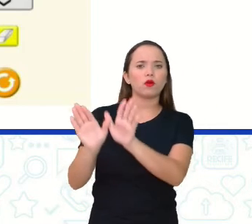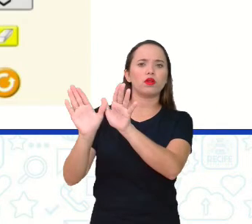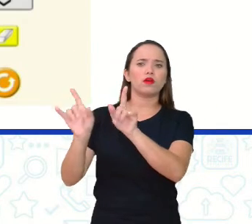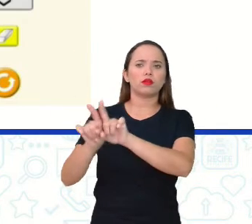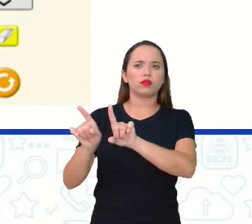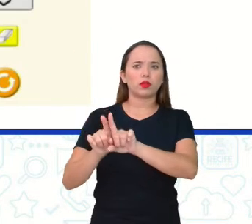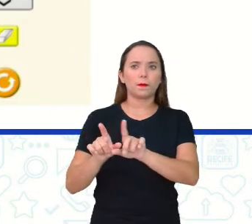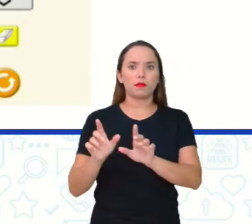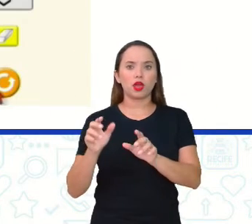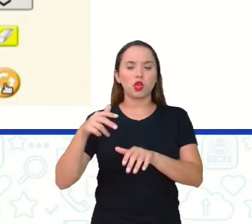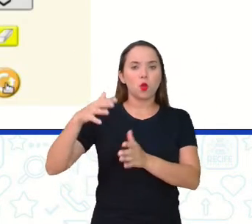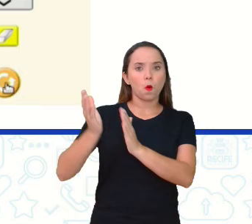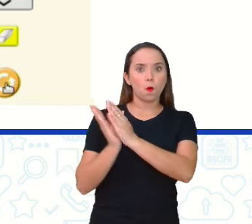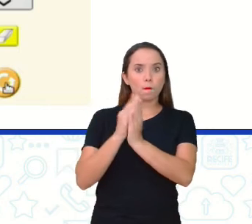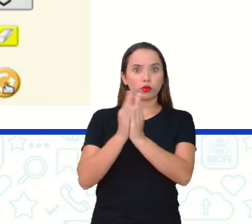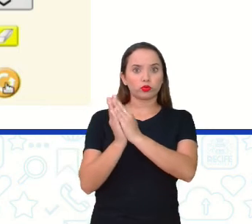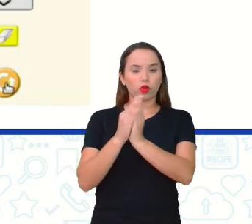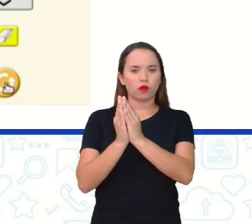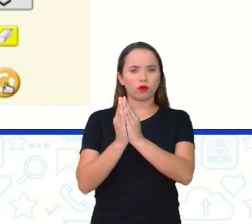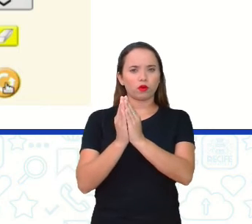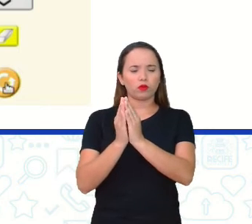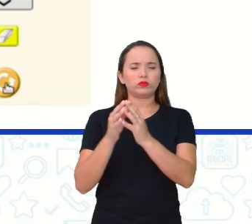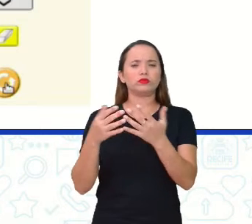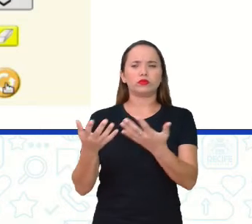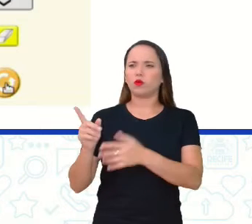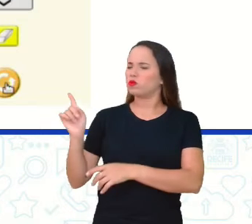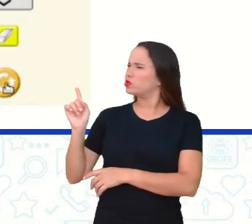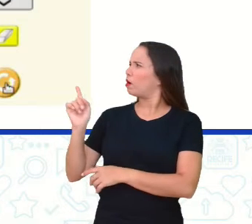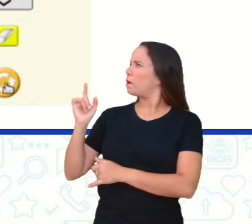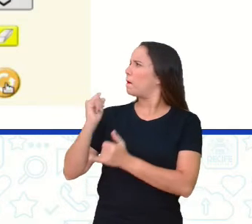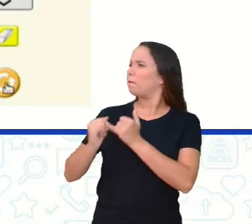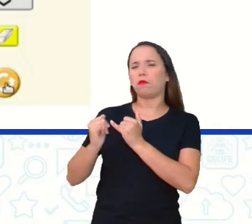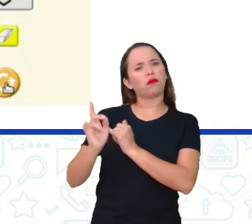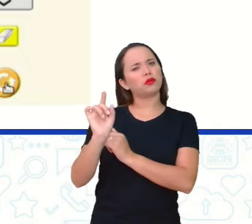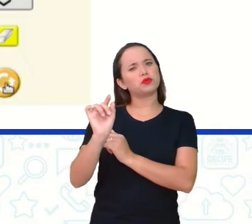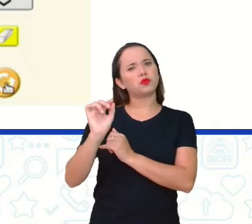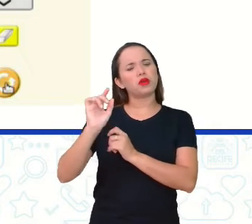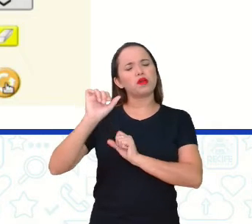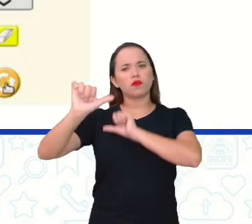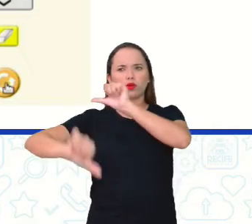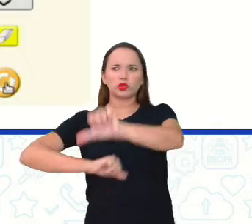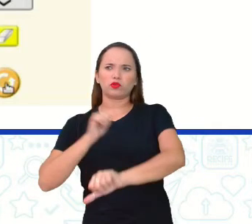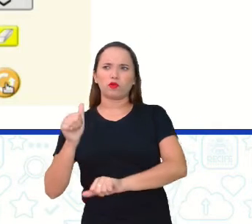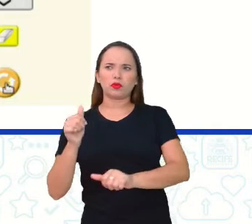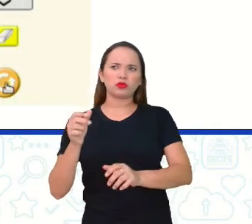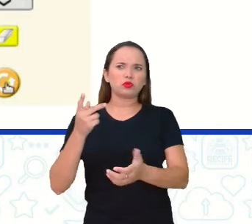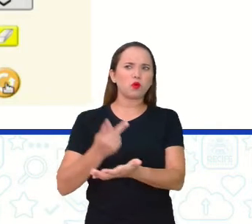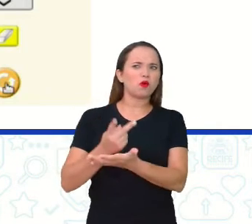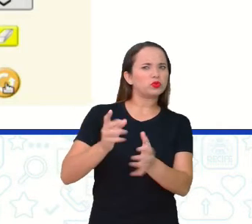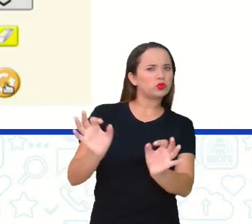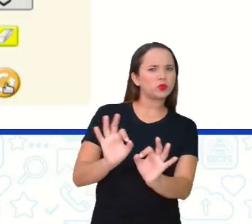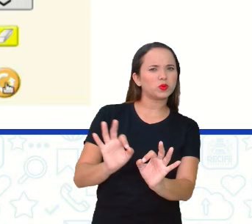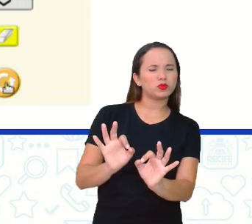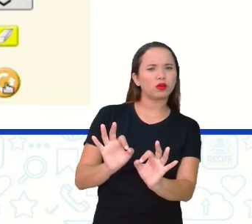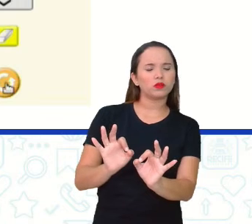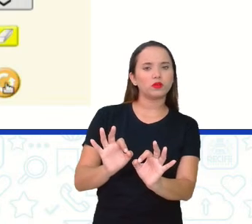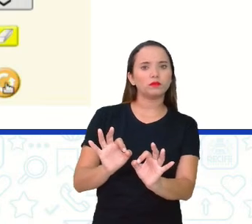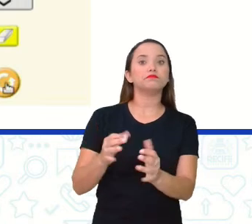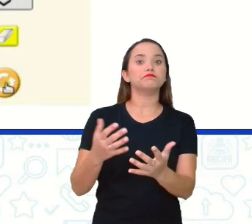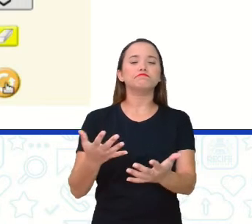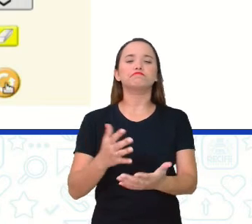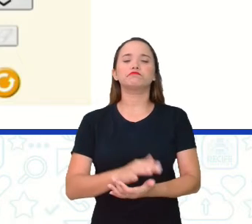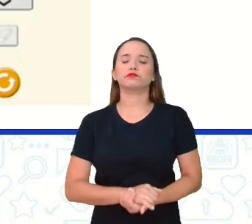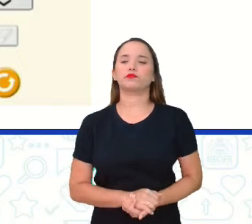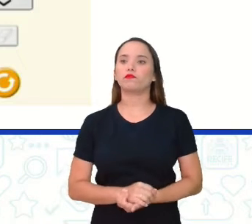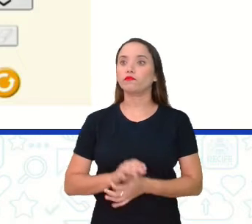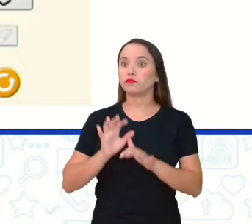igual. Então parece que essa transformação, na verdade, não fez nada, né? Ou seja, pegou uma coisa e transformou nela mesma. Então